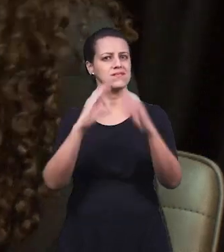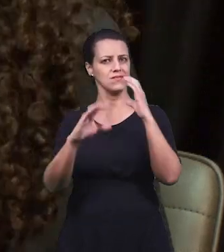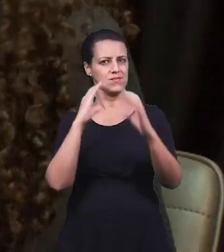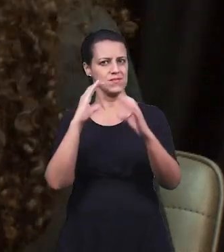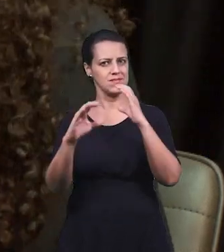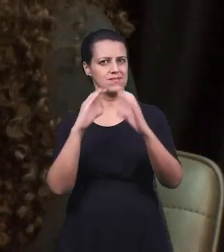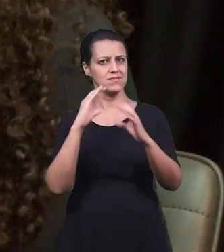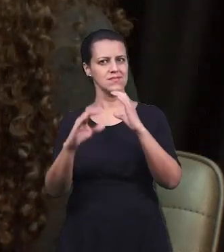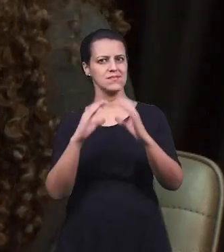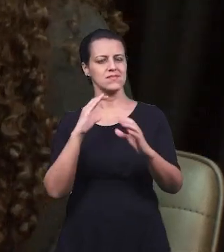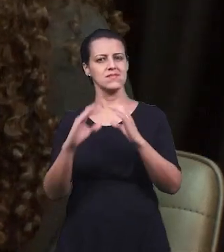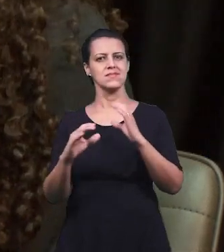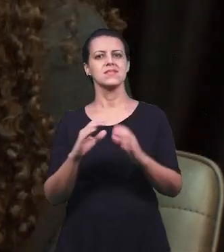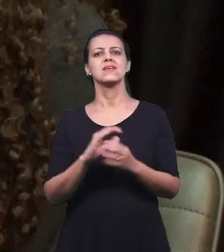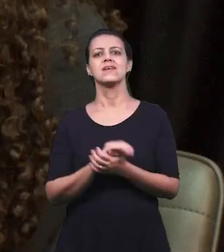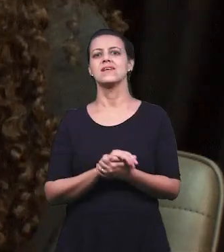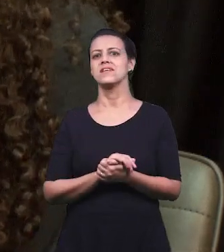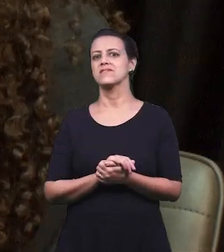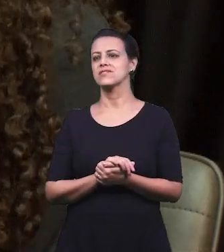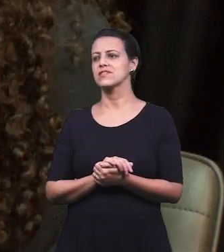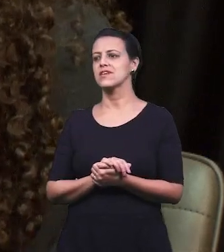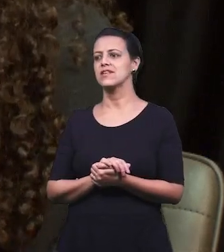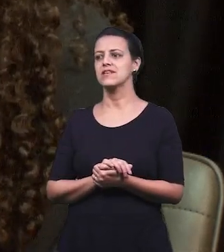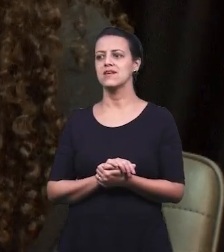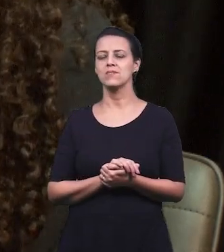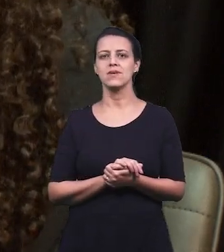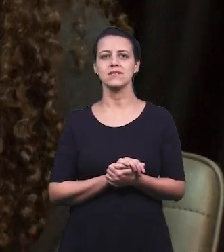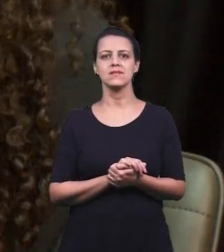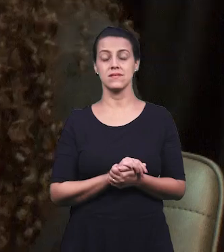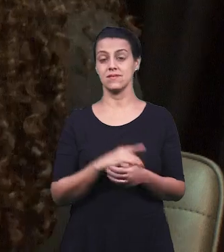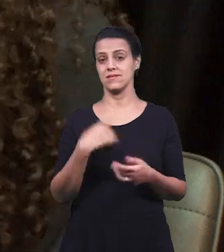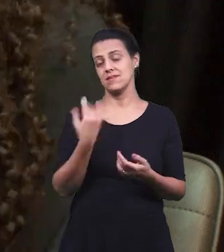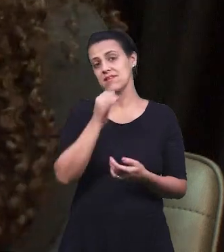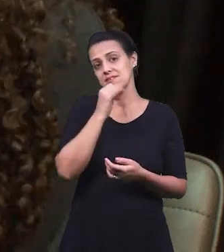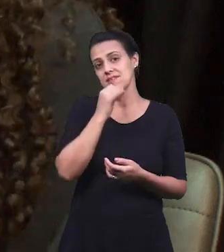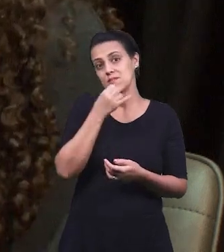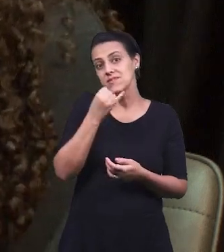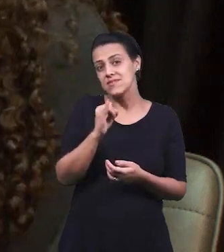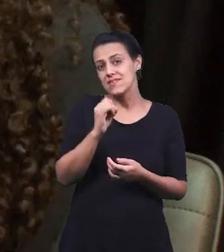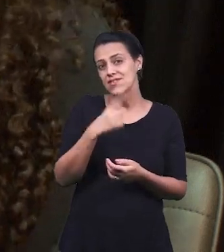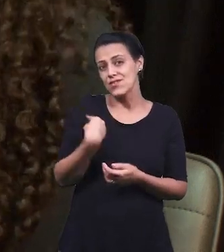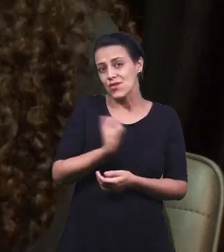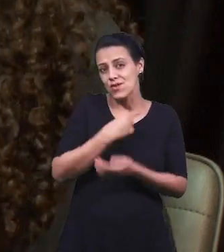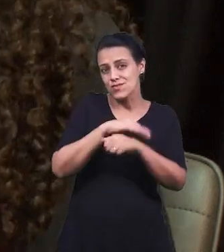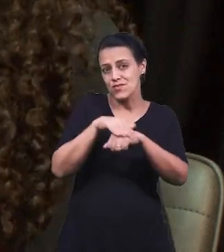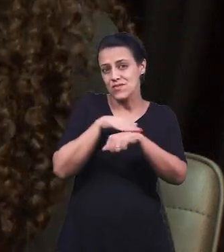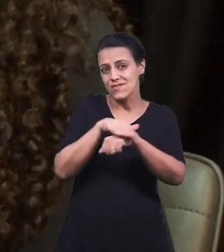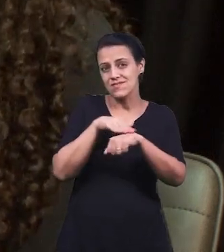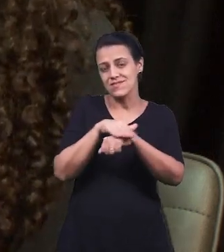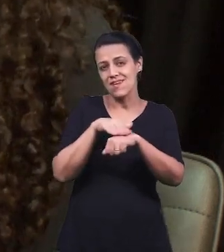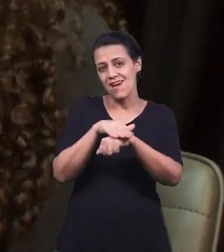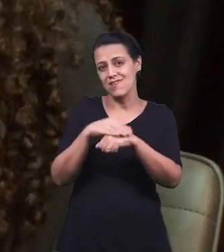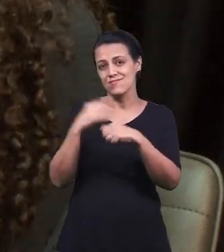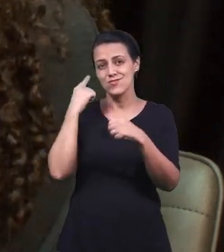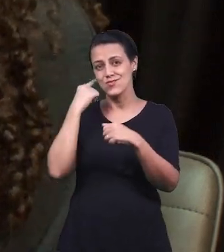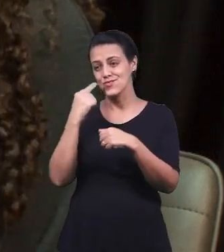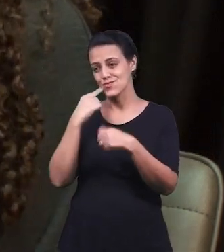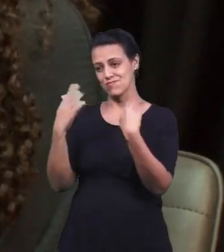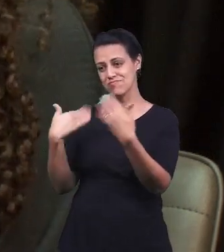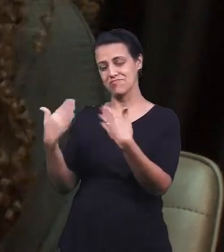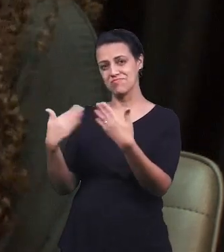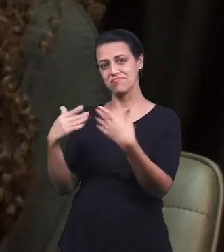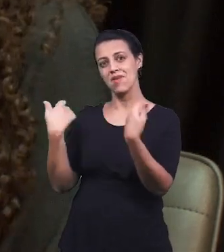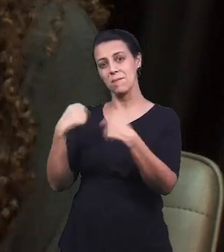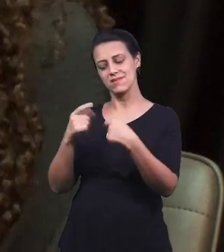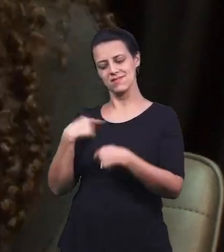comunicar de uma forma, outra forma até, uma forma que nós, se formos conversar com surdos, nós vamos ter que também aprimorar